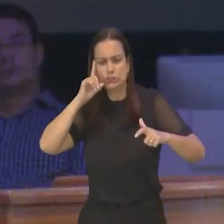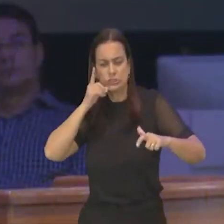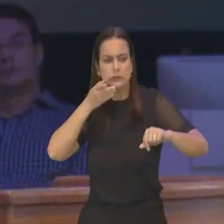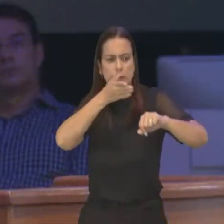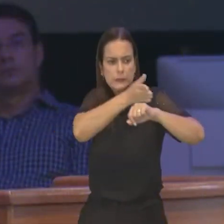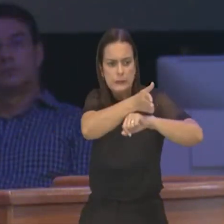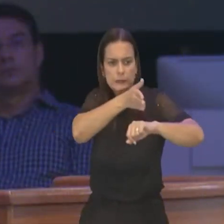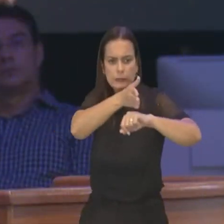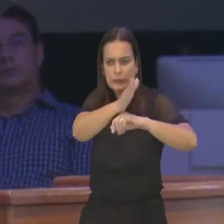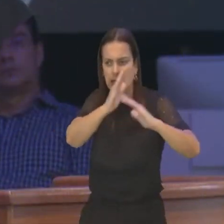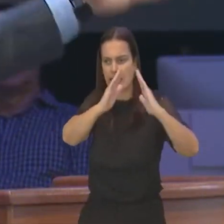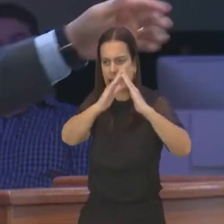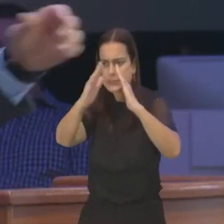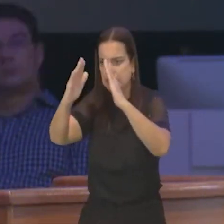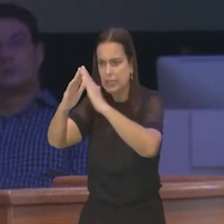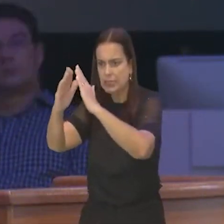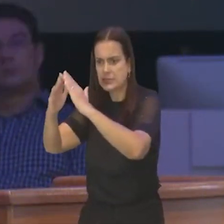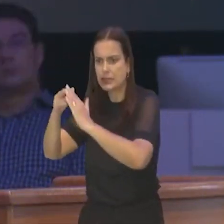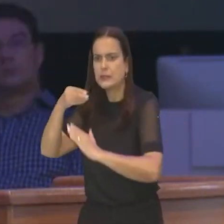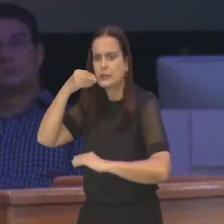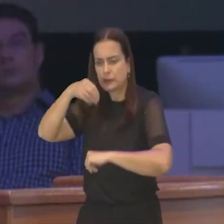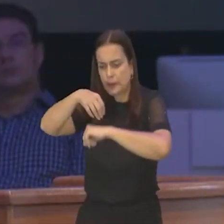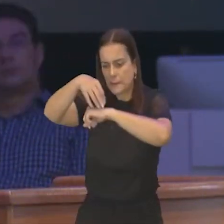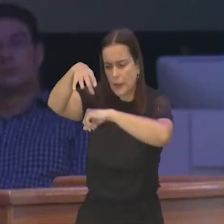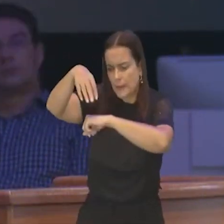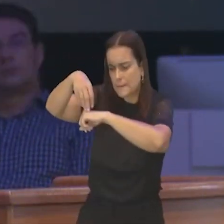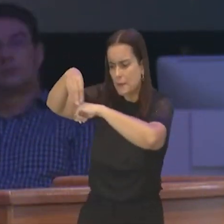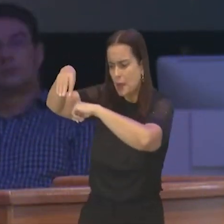em casa, nas experiências,